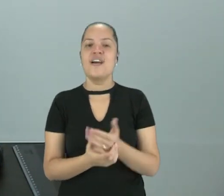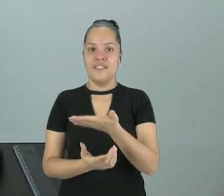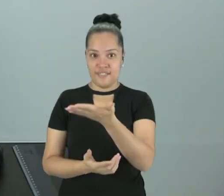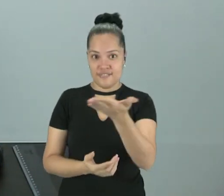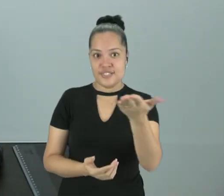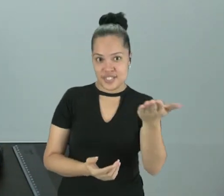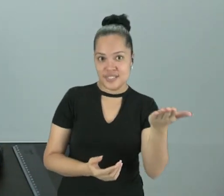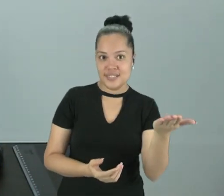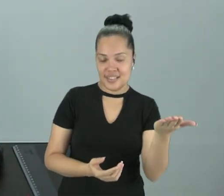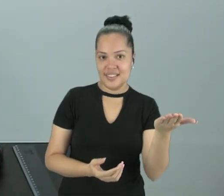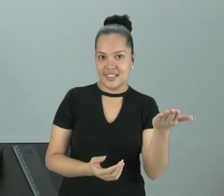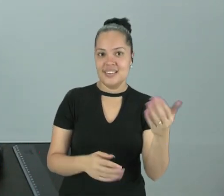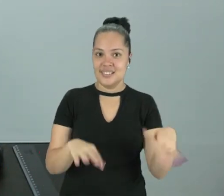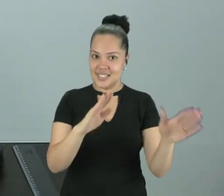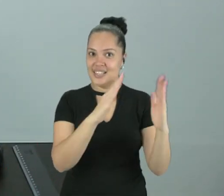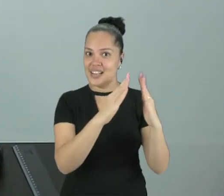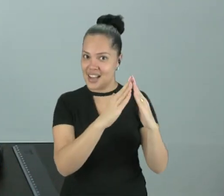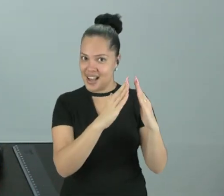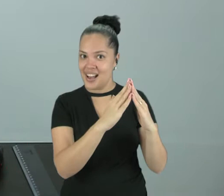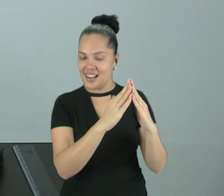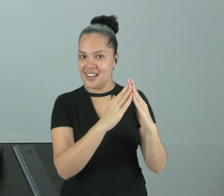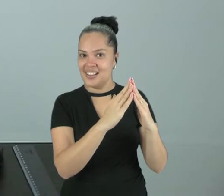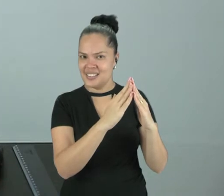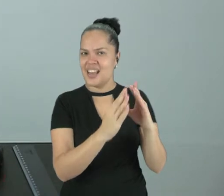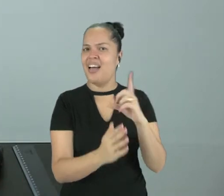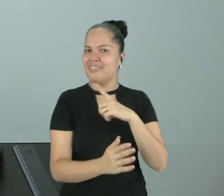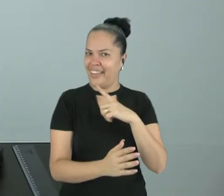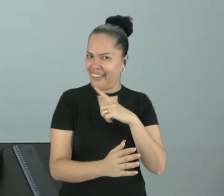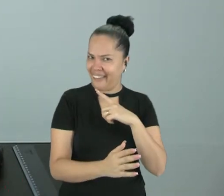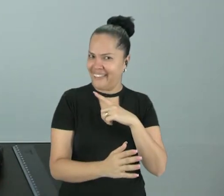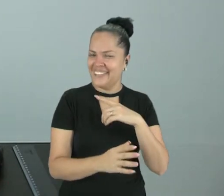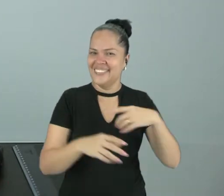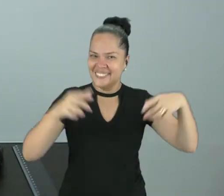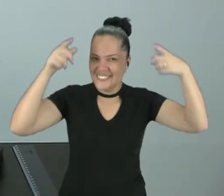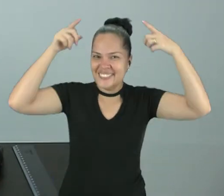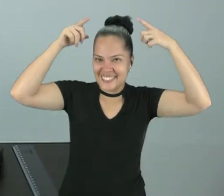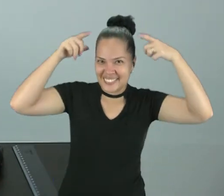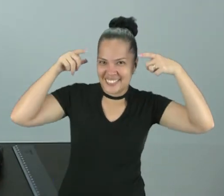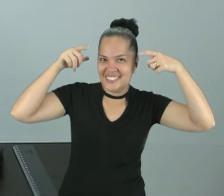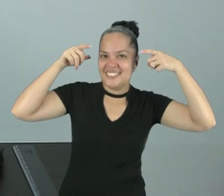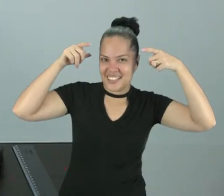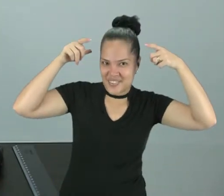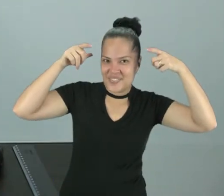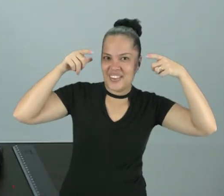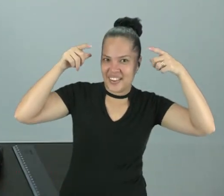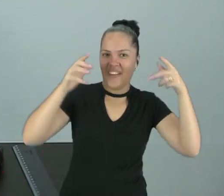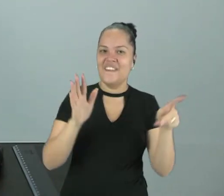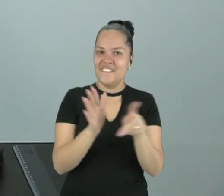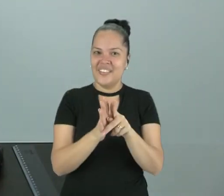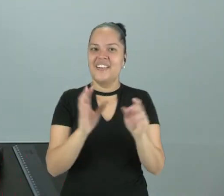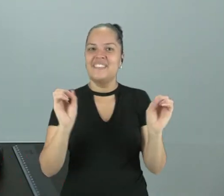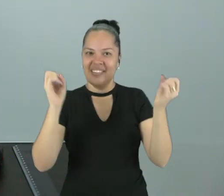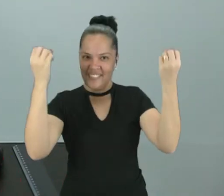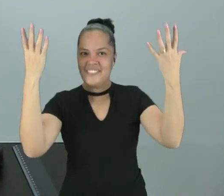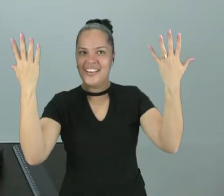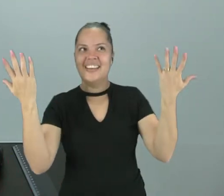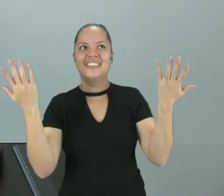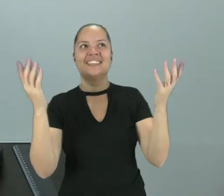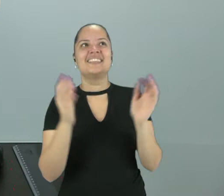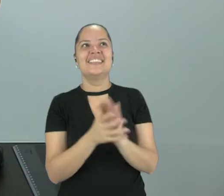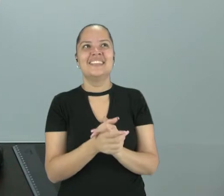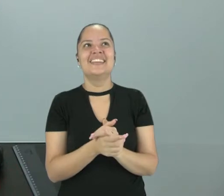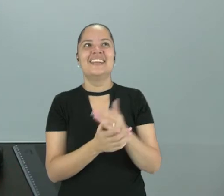não tem casa né não tem em casa um o chapéu de palha que usa algumas situações como você faz assim ó